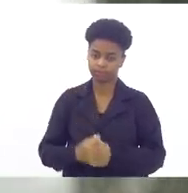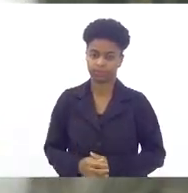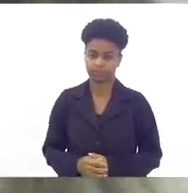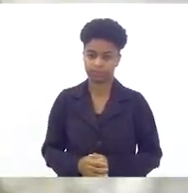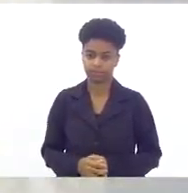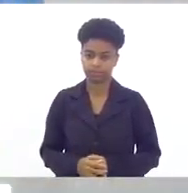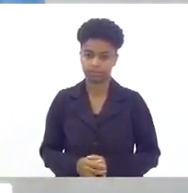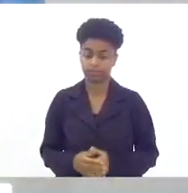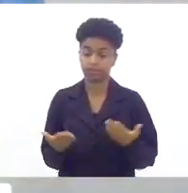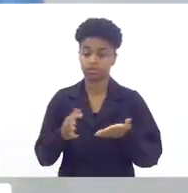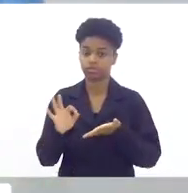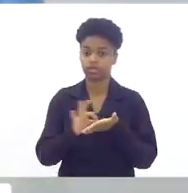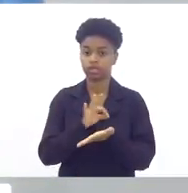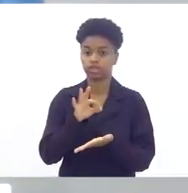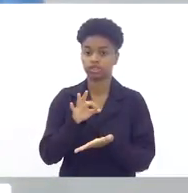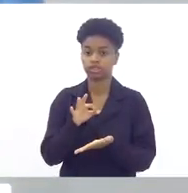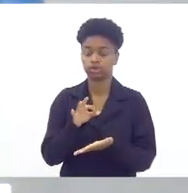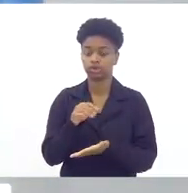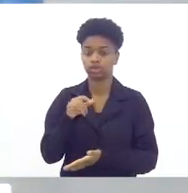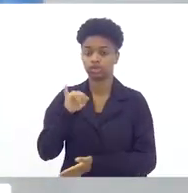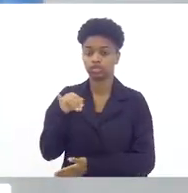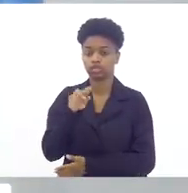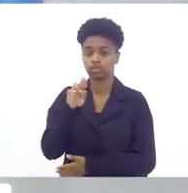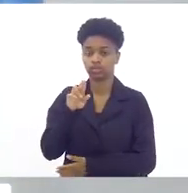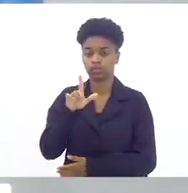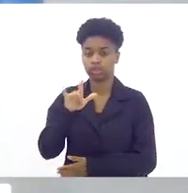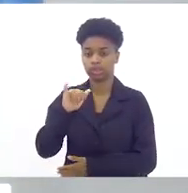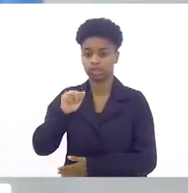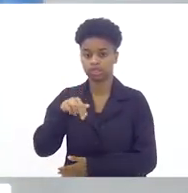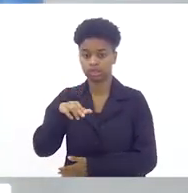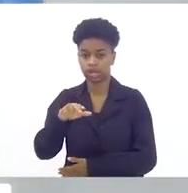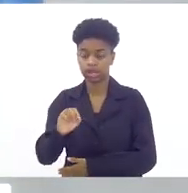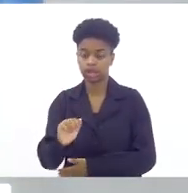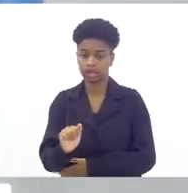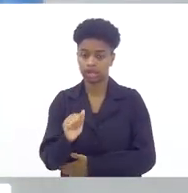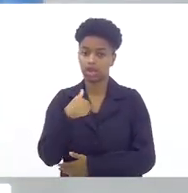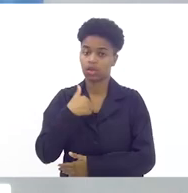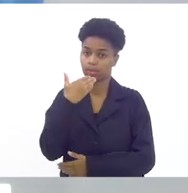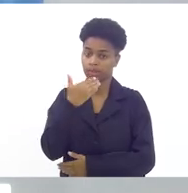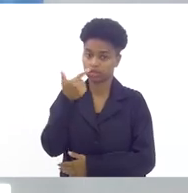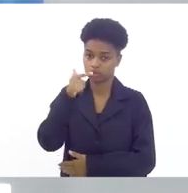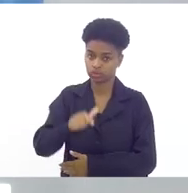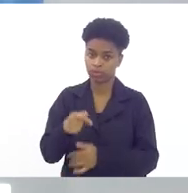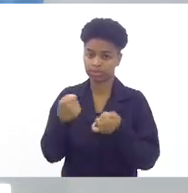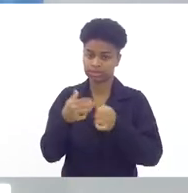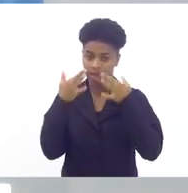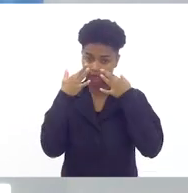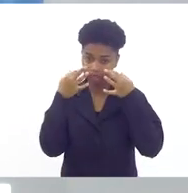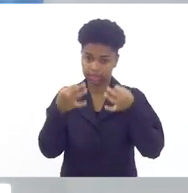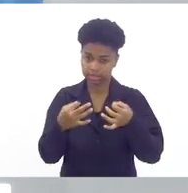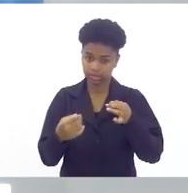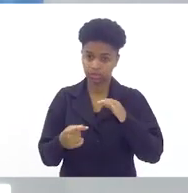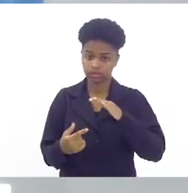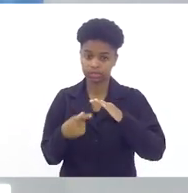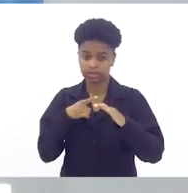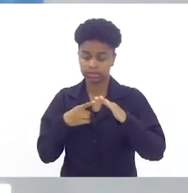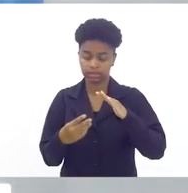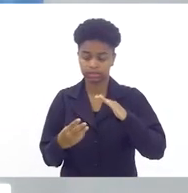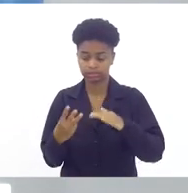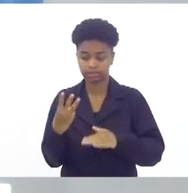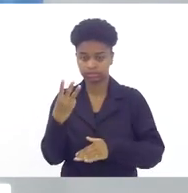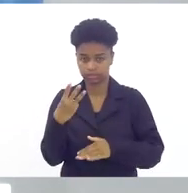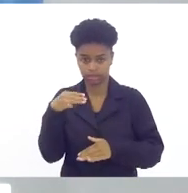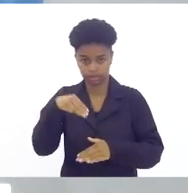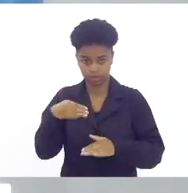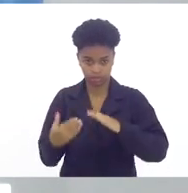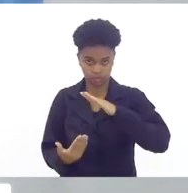próximo inscrito é Juliana Borba peço mais uma vez para ficar atento ao tempo de 3 minutos